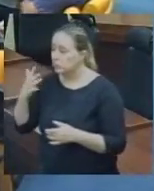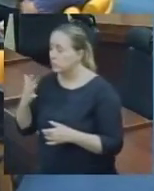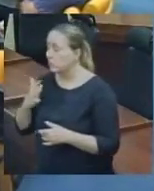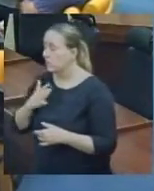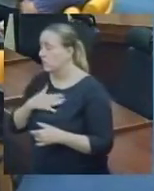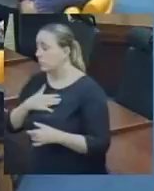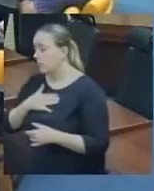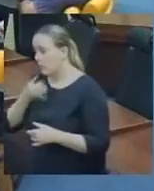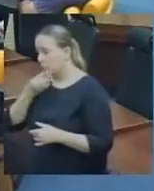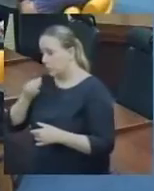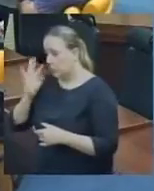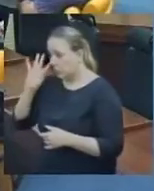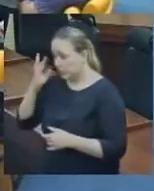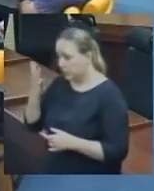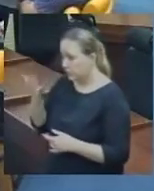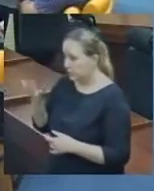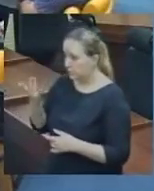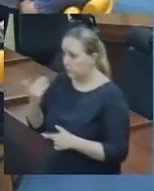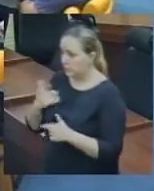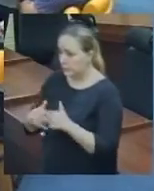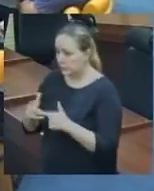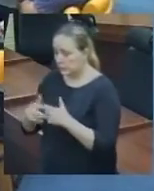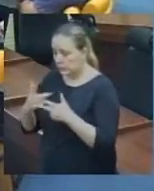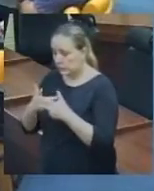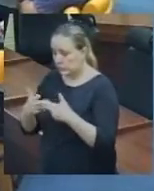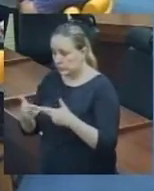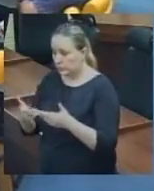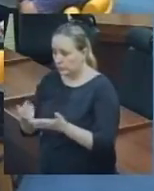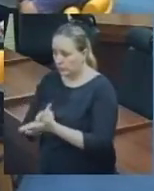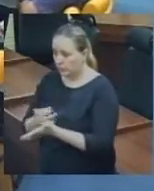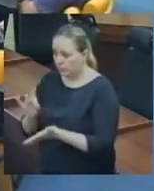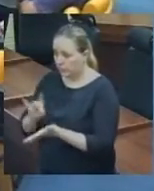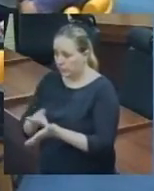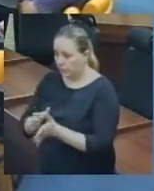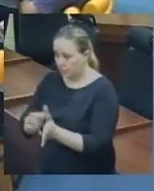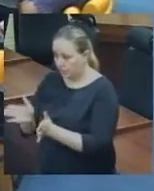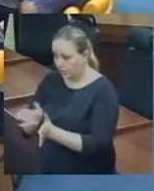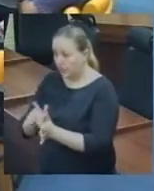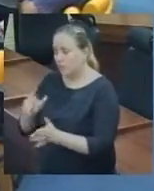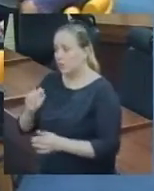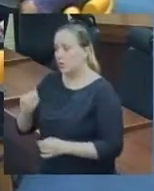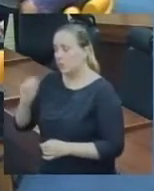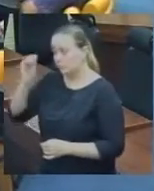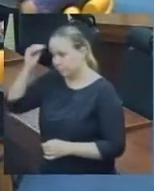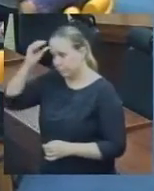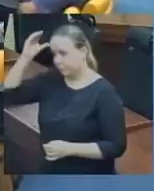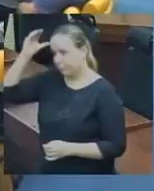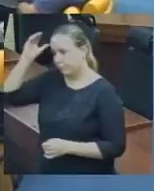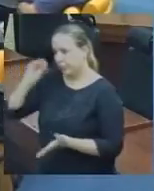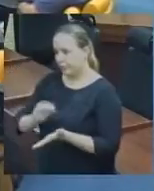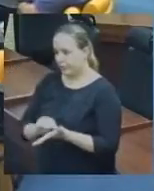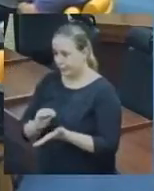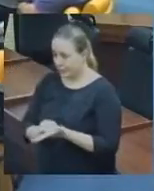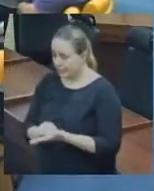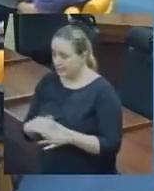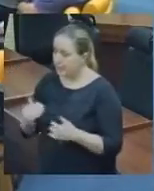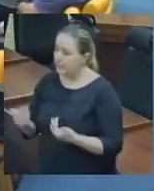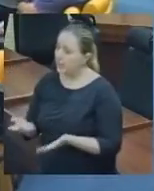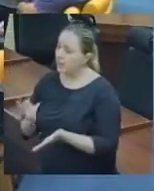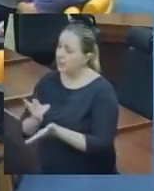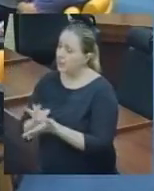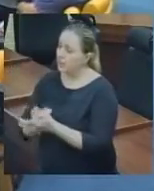das difíceis situações de se implementar a acessibilidade é o conhecimento é nesse mesmo